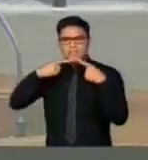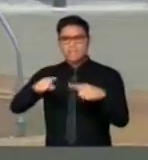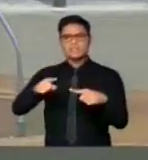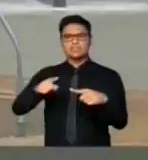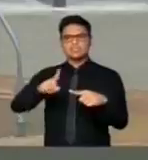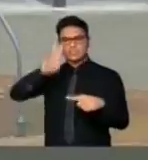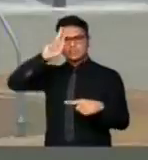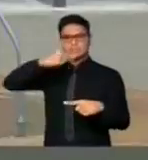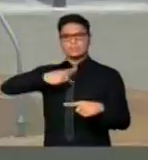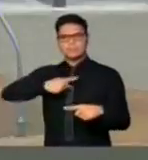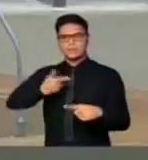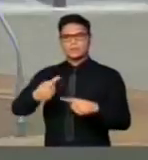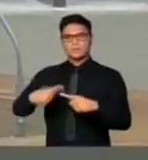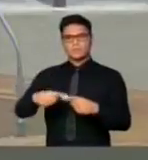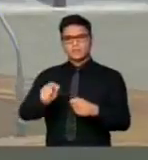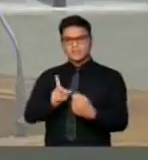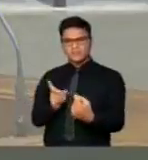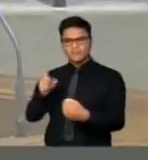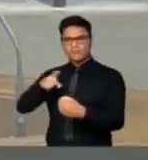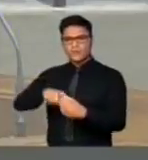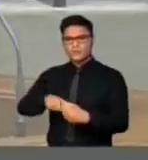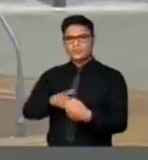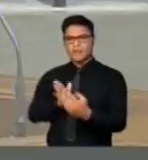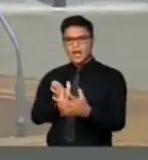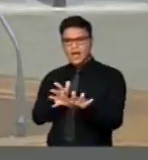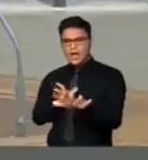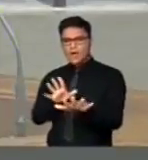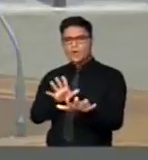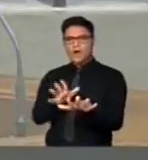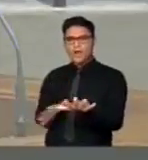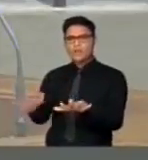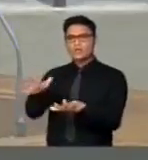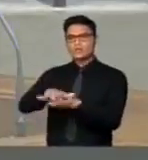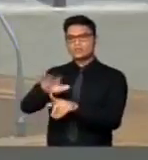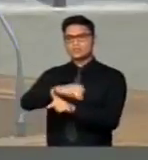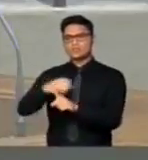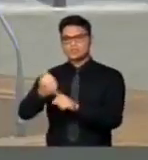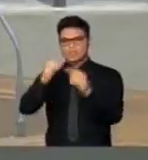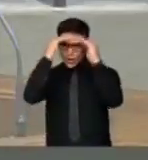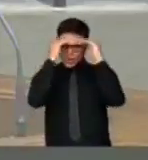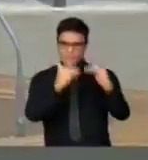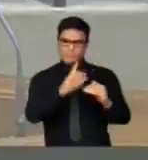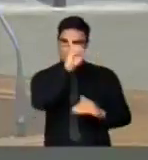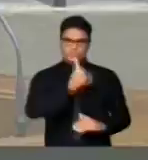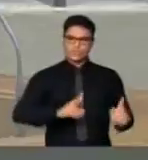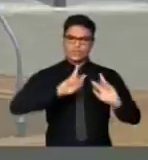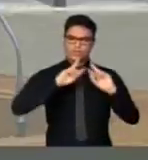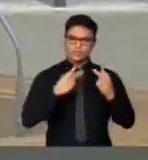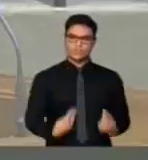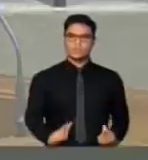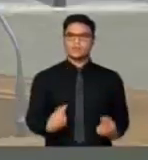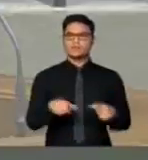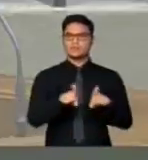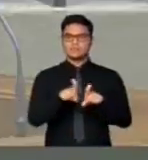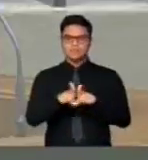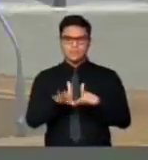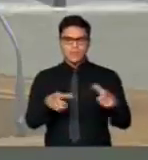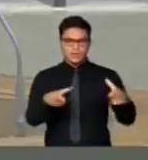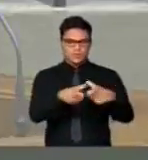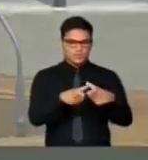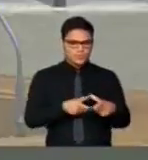nos leve de volta ao caminho da inclusão social e do respeito aos direitos humanos e das